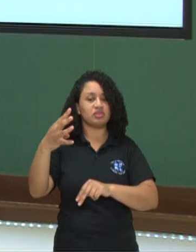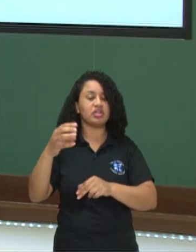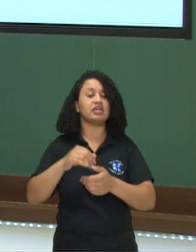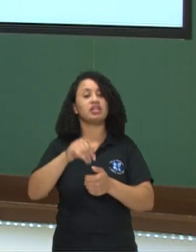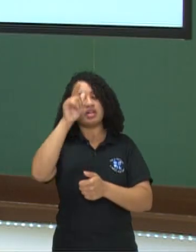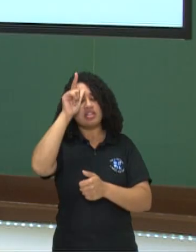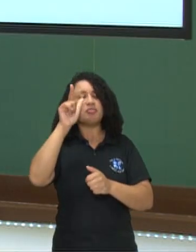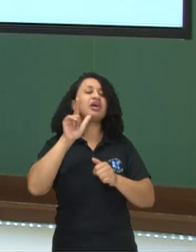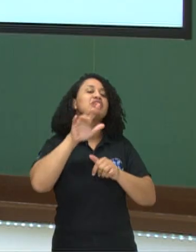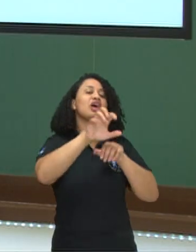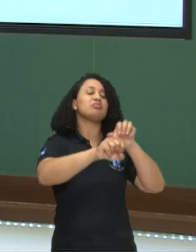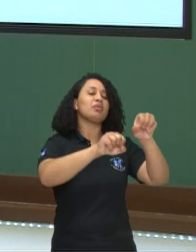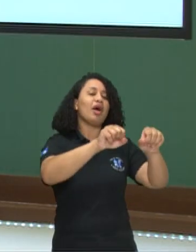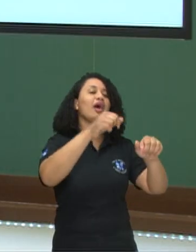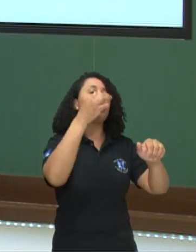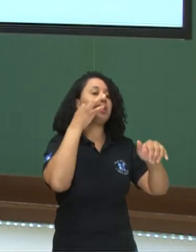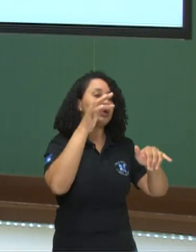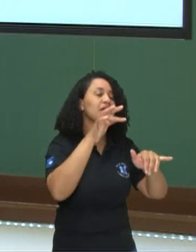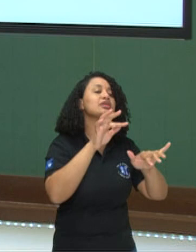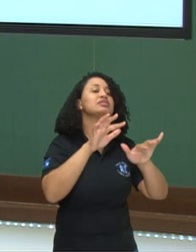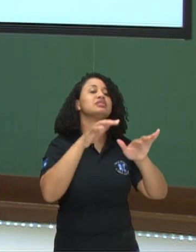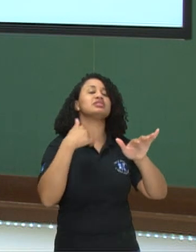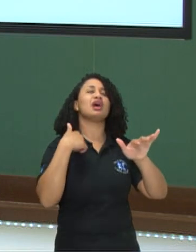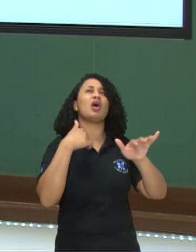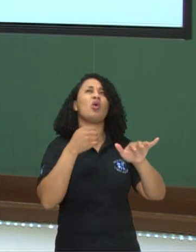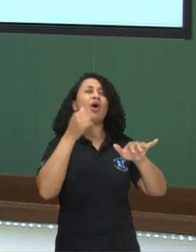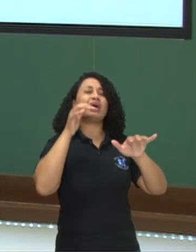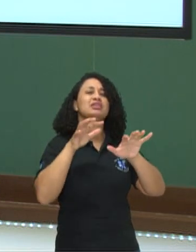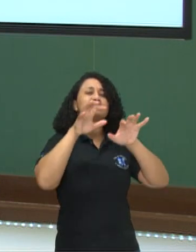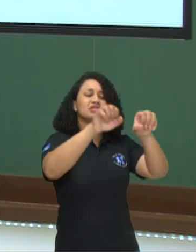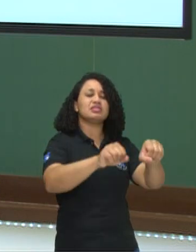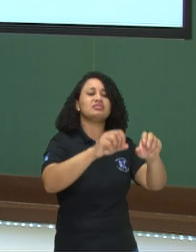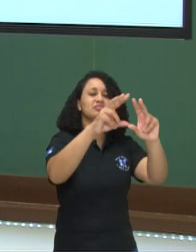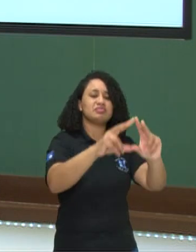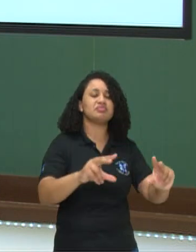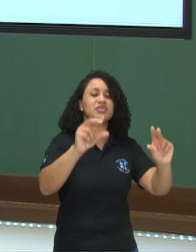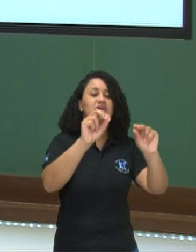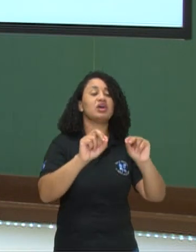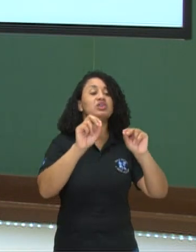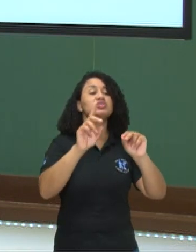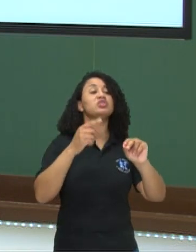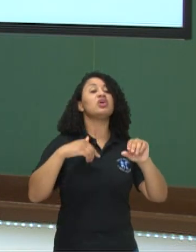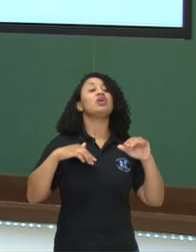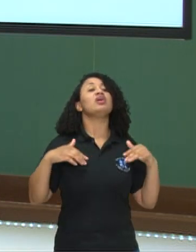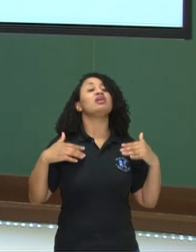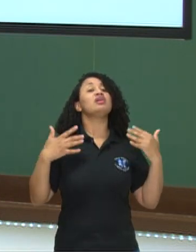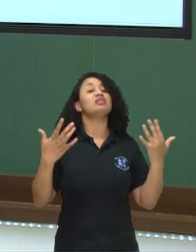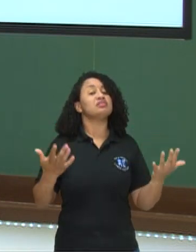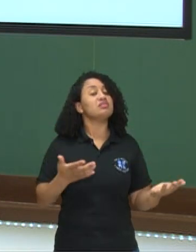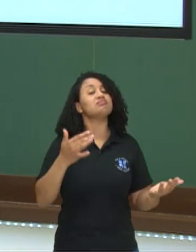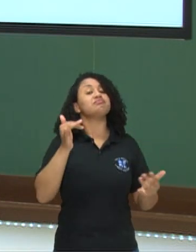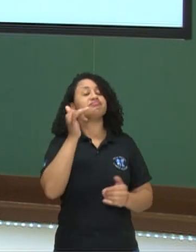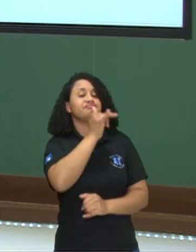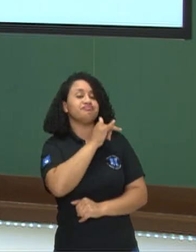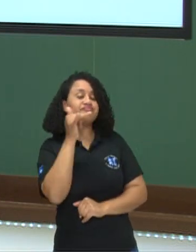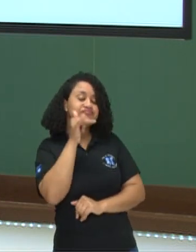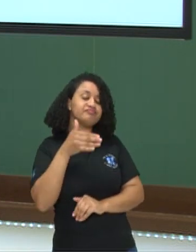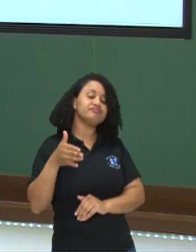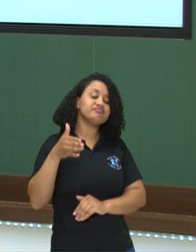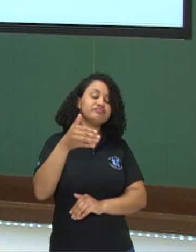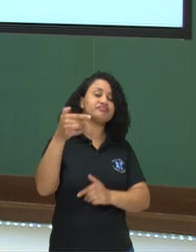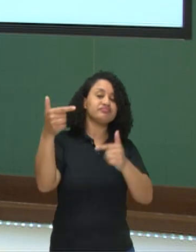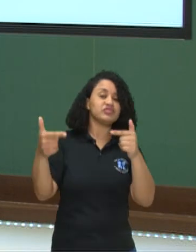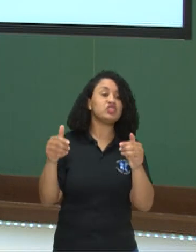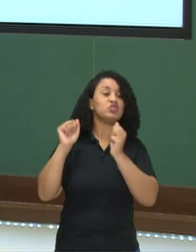havia invadido a França, estava prestes a tomar Paris, só então que a Itália entrou na guerra ao